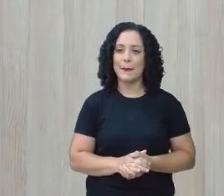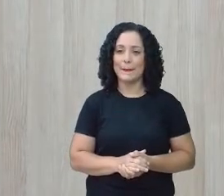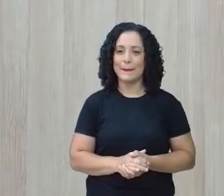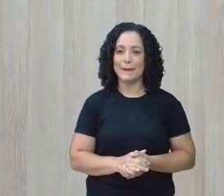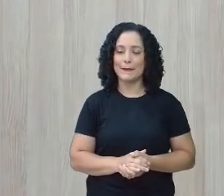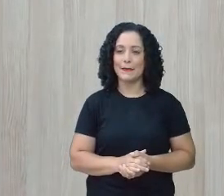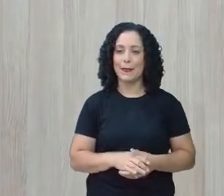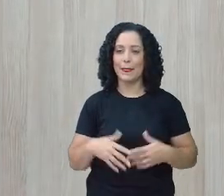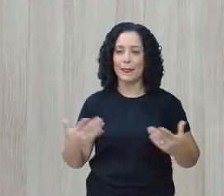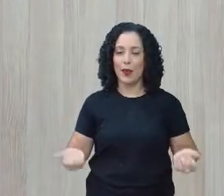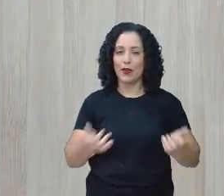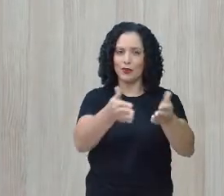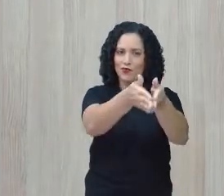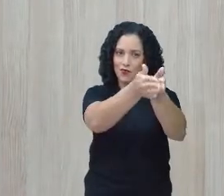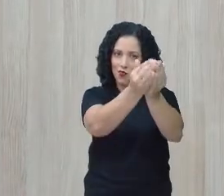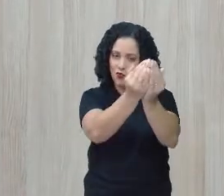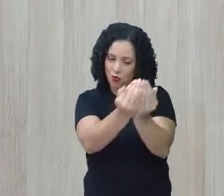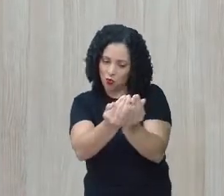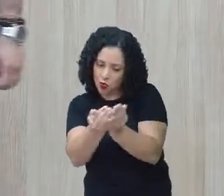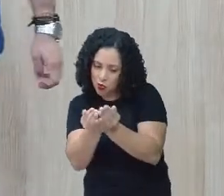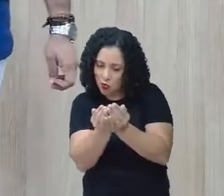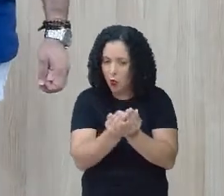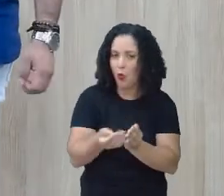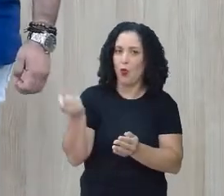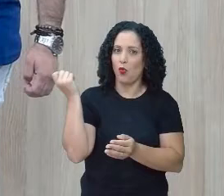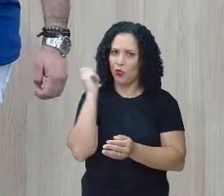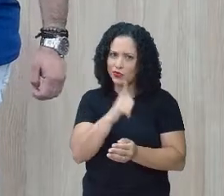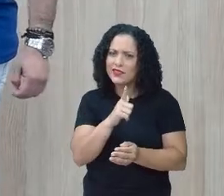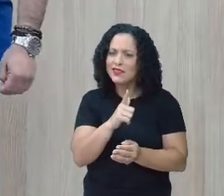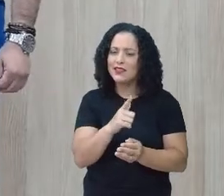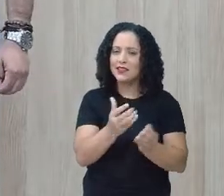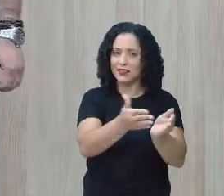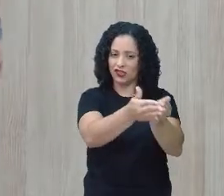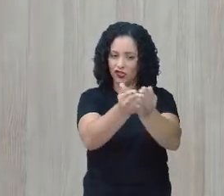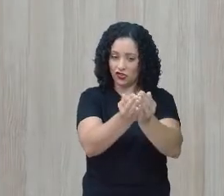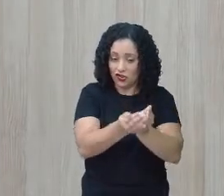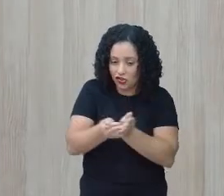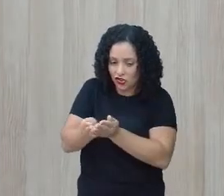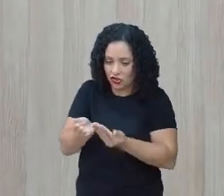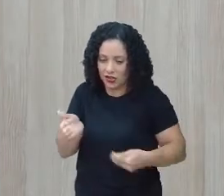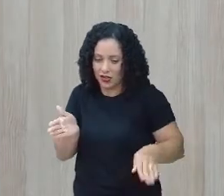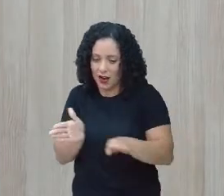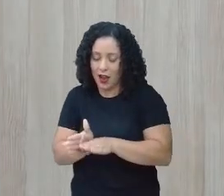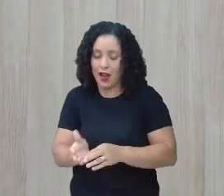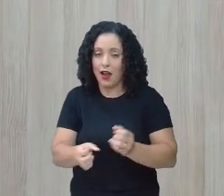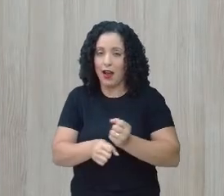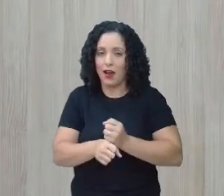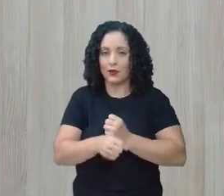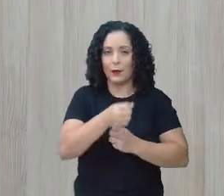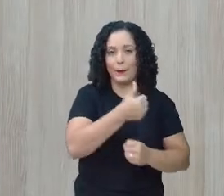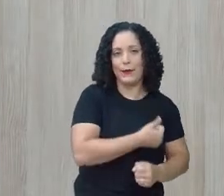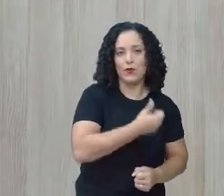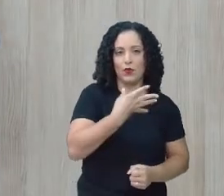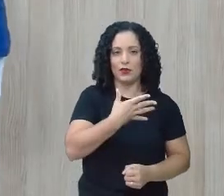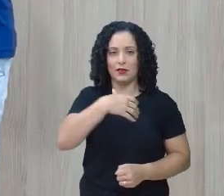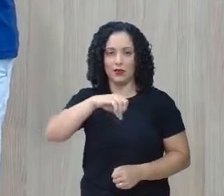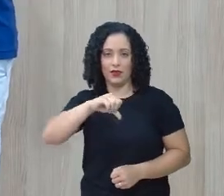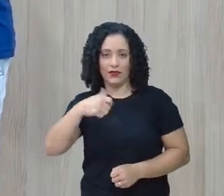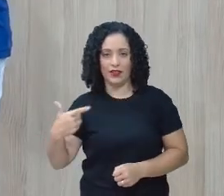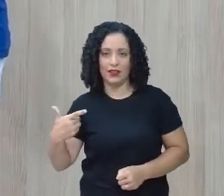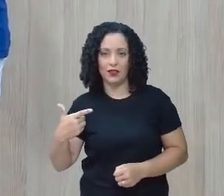vai dobrar isso aqui, né, ele consegue ultrapassar isso daqui, certo? E em 1492, o espanhol, vejam,